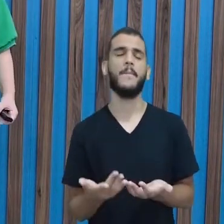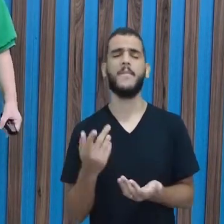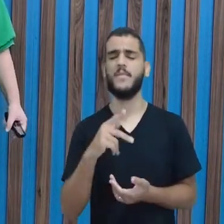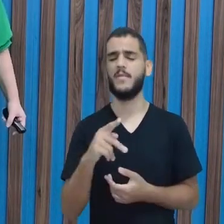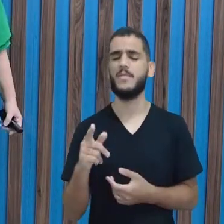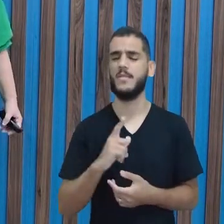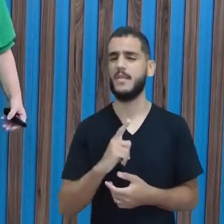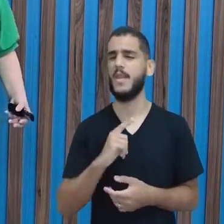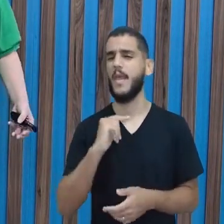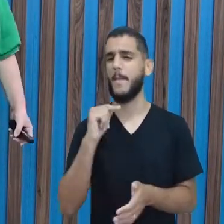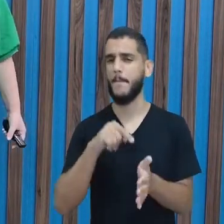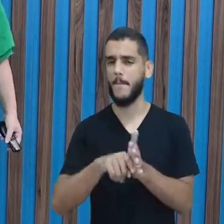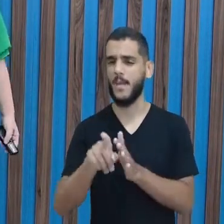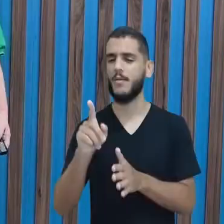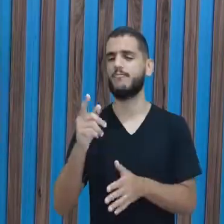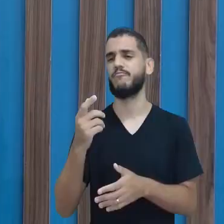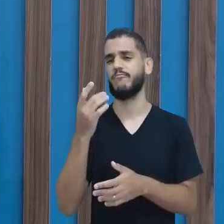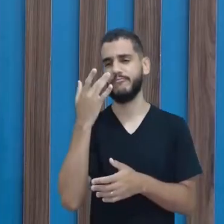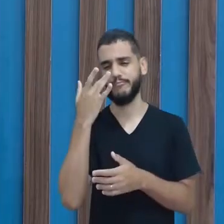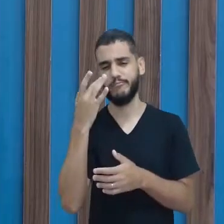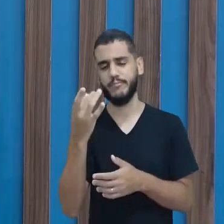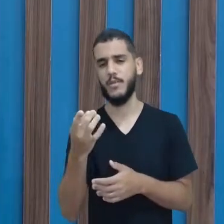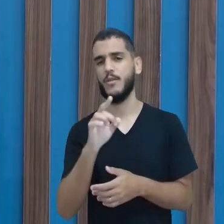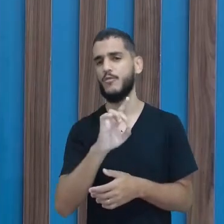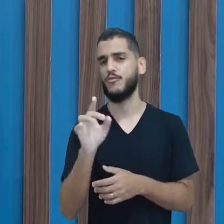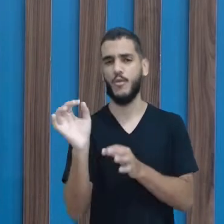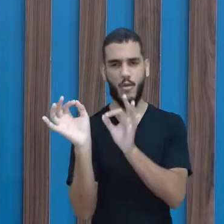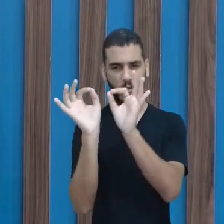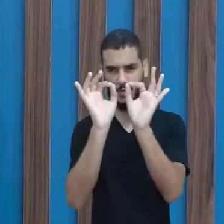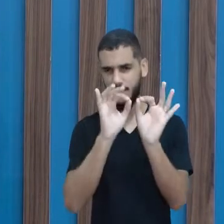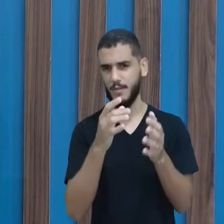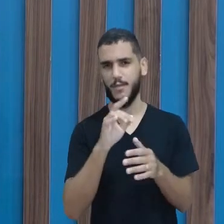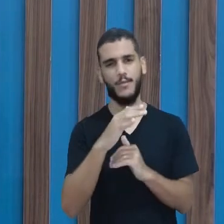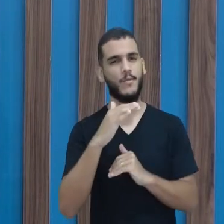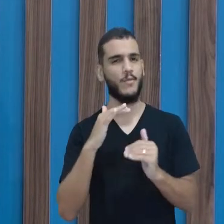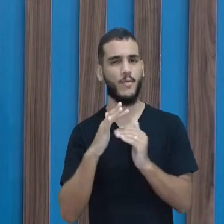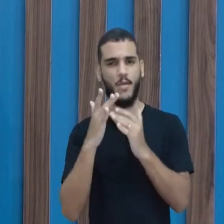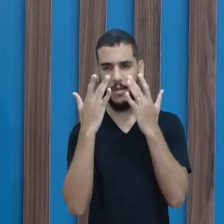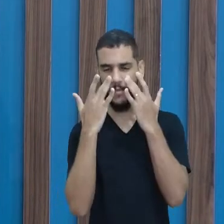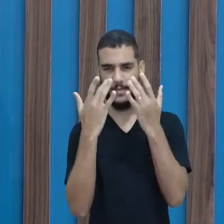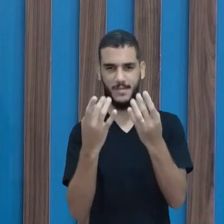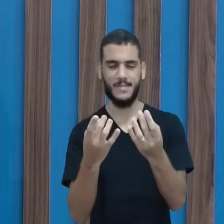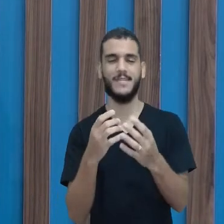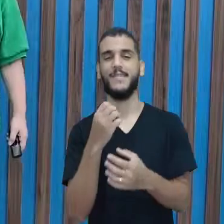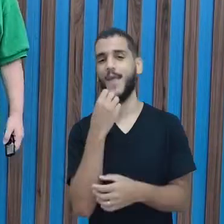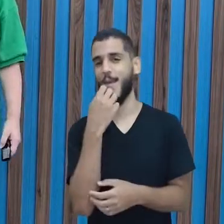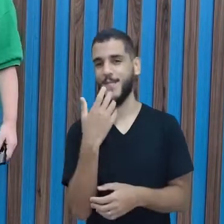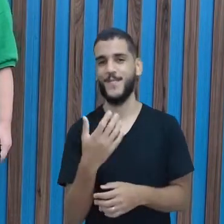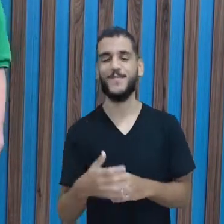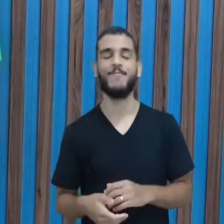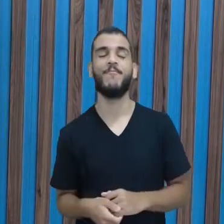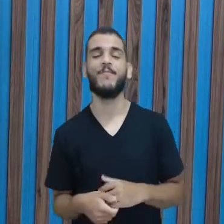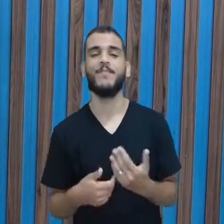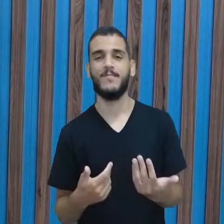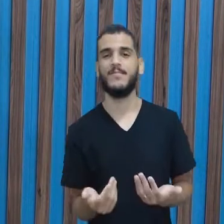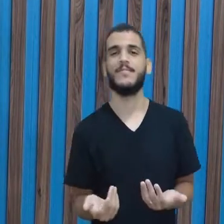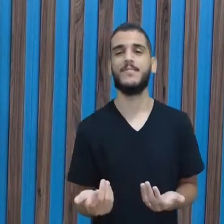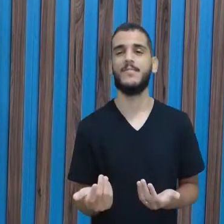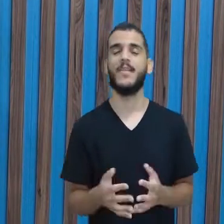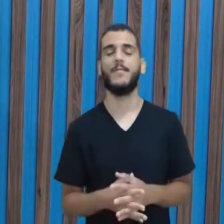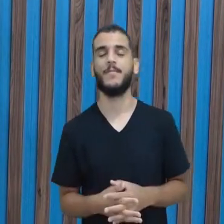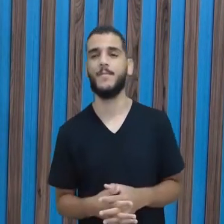alguma pergunta, alguma observação? Só estão observando, todos prestando atenção. Ah, tá bom. Então, voltando para